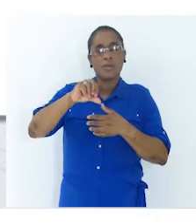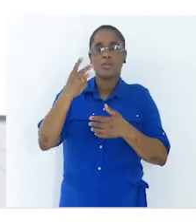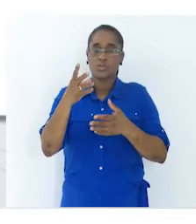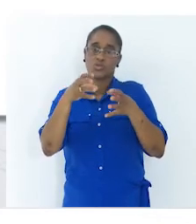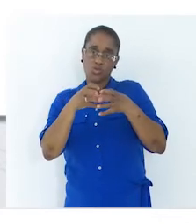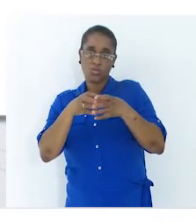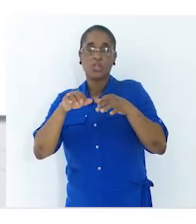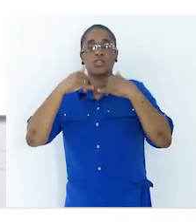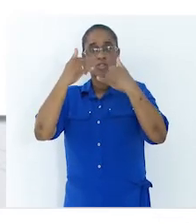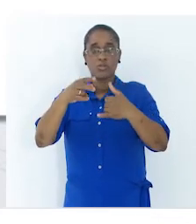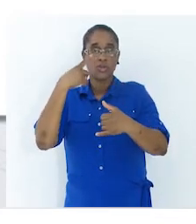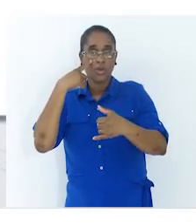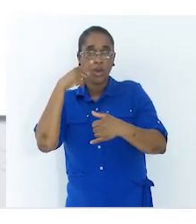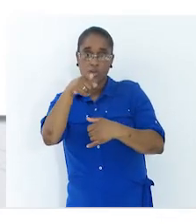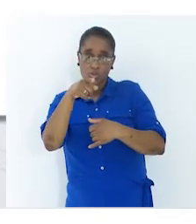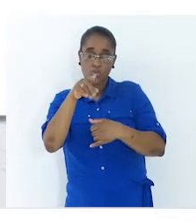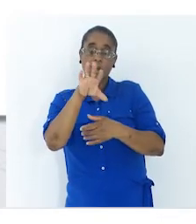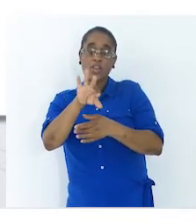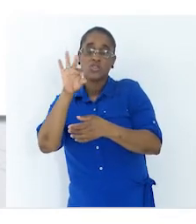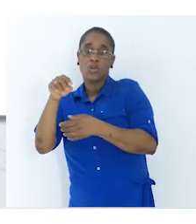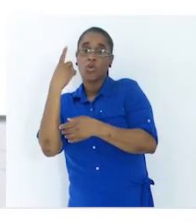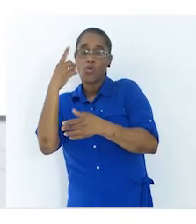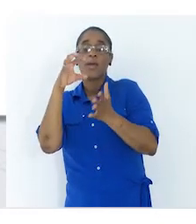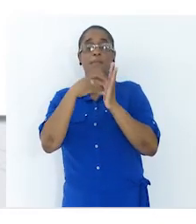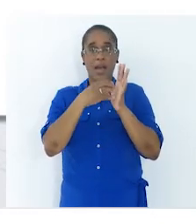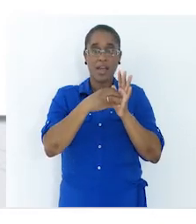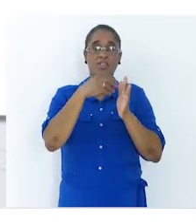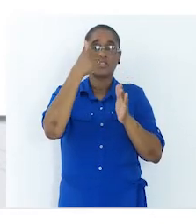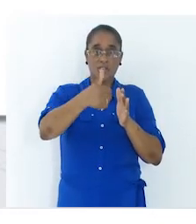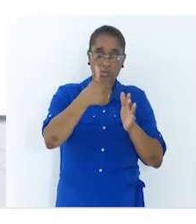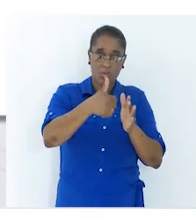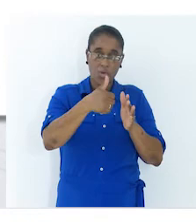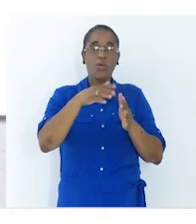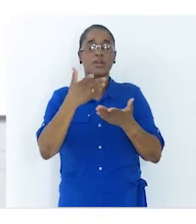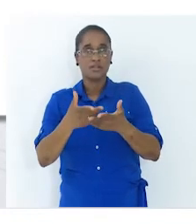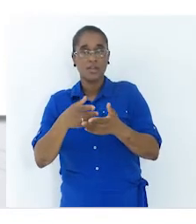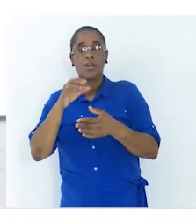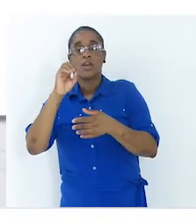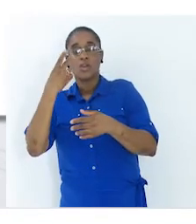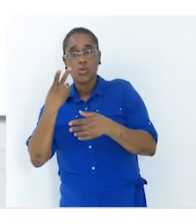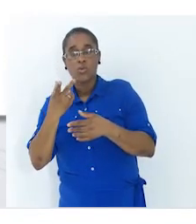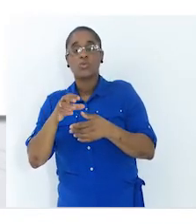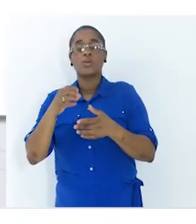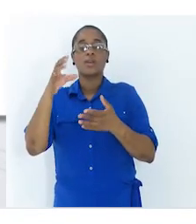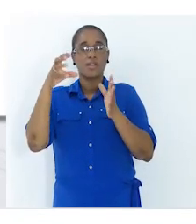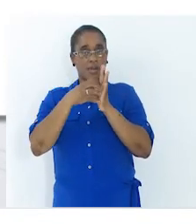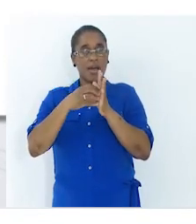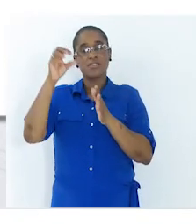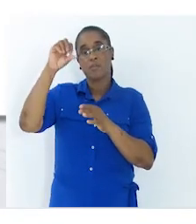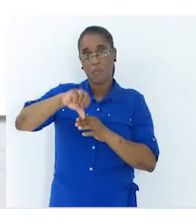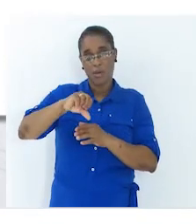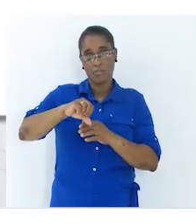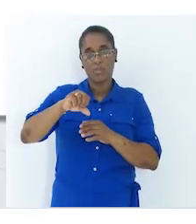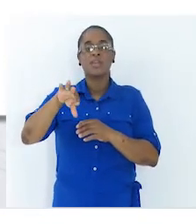escolham uma imagem de boas práticas e uma imagem de mau procedimento. E façam um